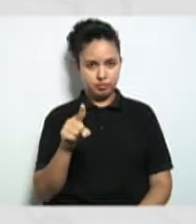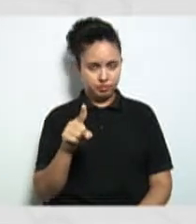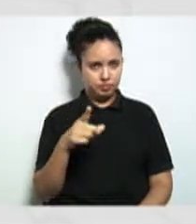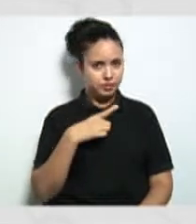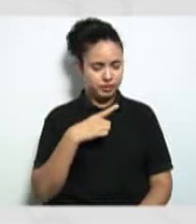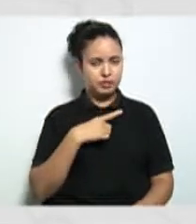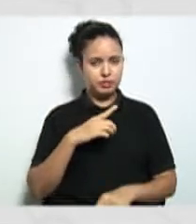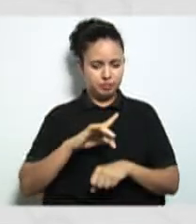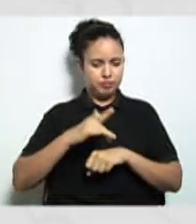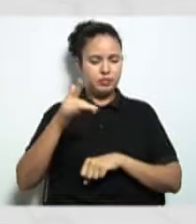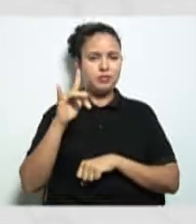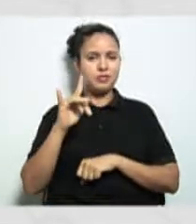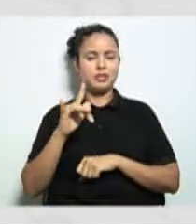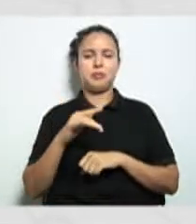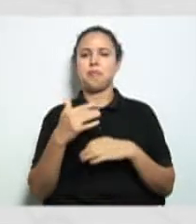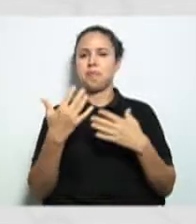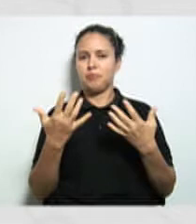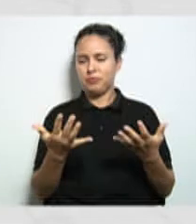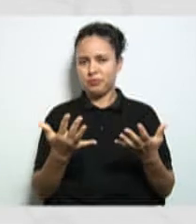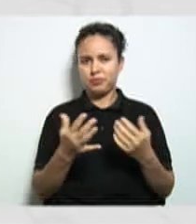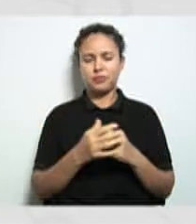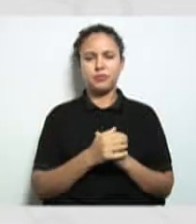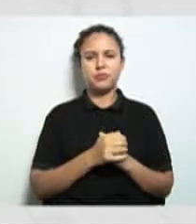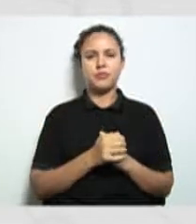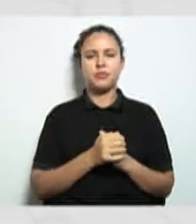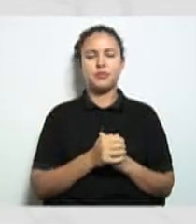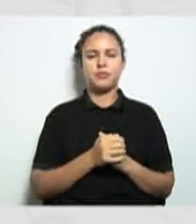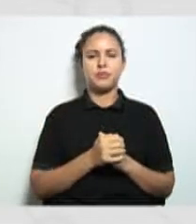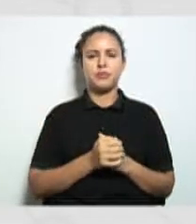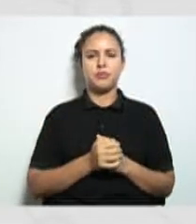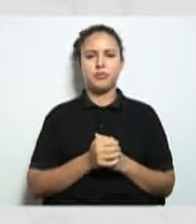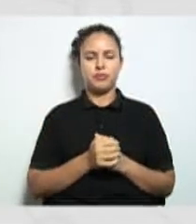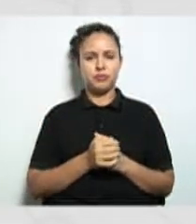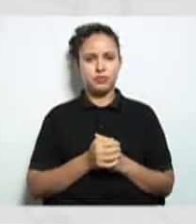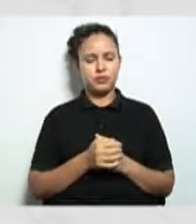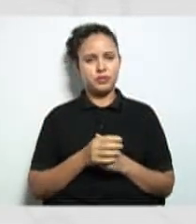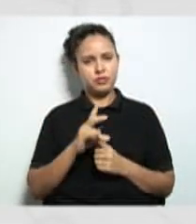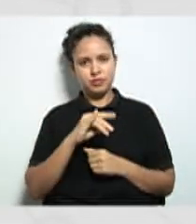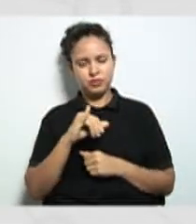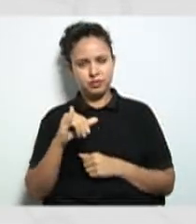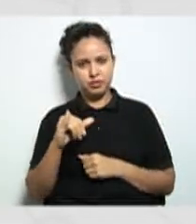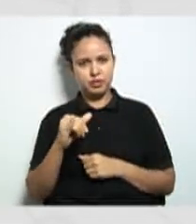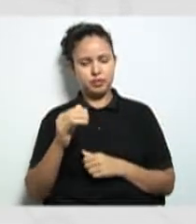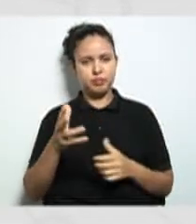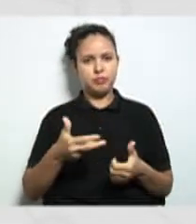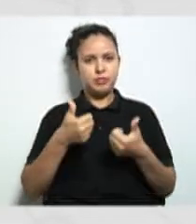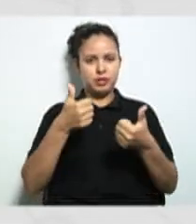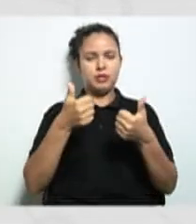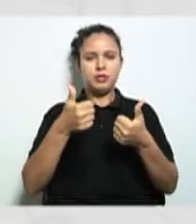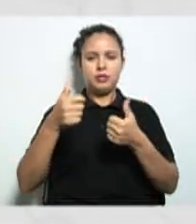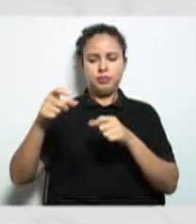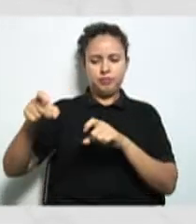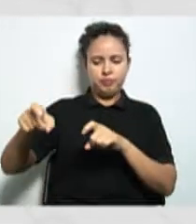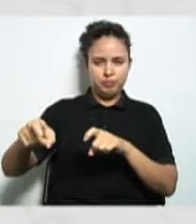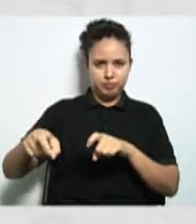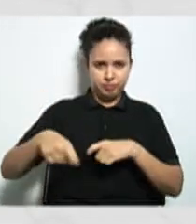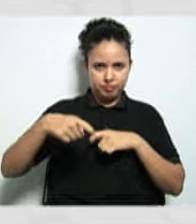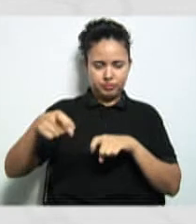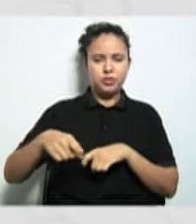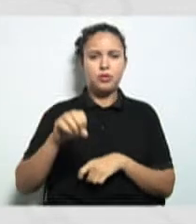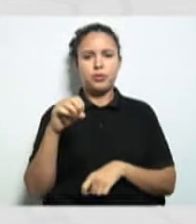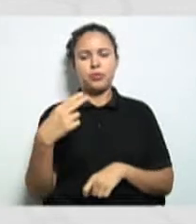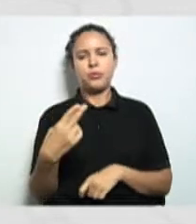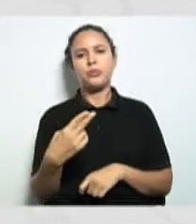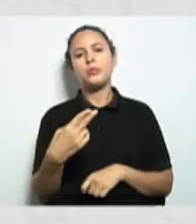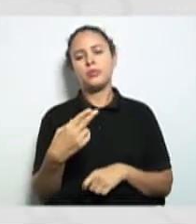lá? Será que lá vai ser melhor agropecuária ou a mineração? Talvez a mineração,